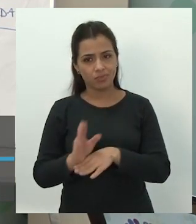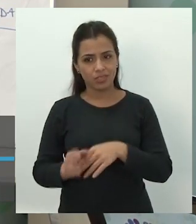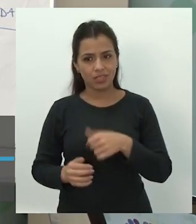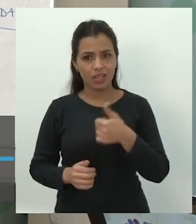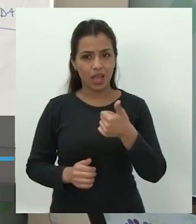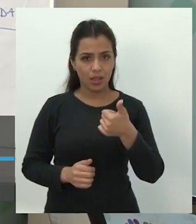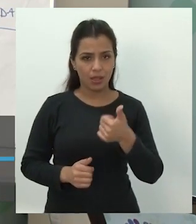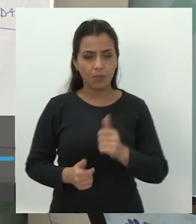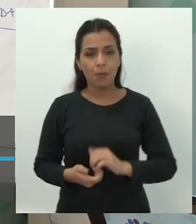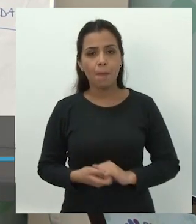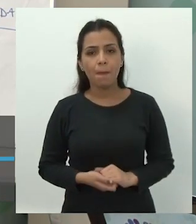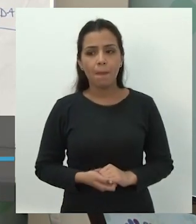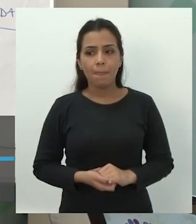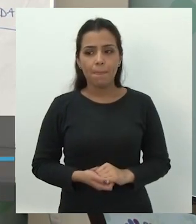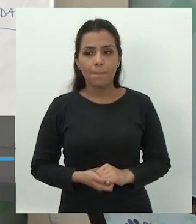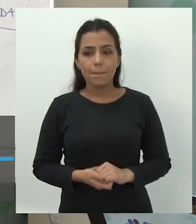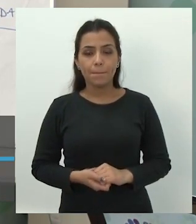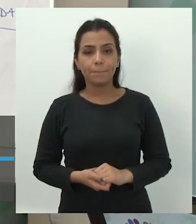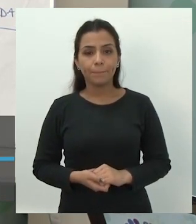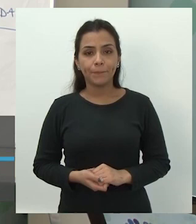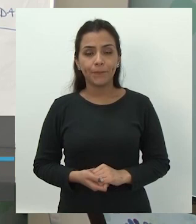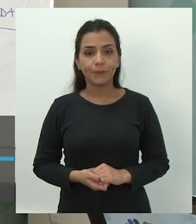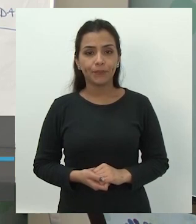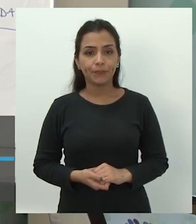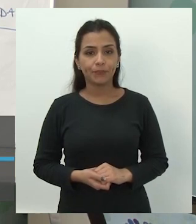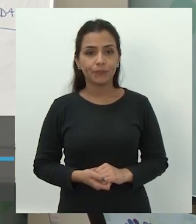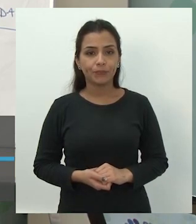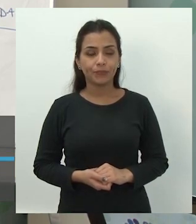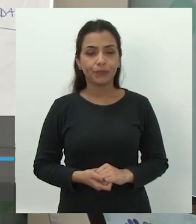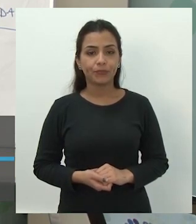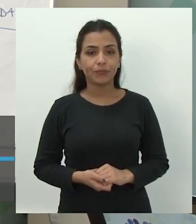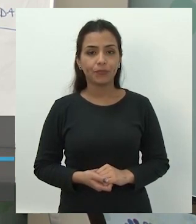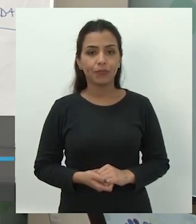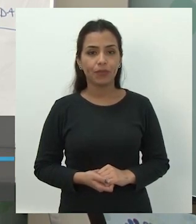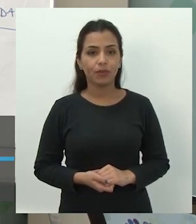está acompanhando aí nos cinemas, tá bom? Olha só.